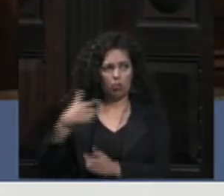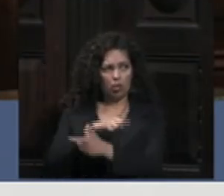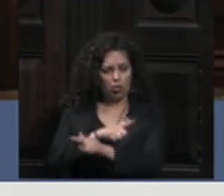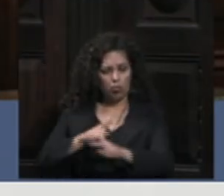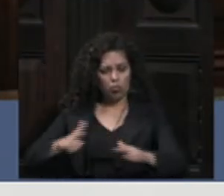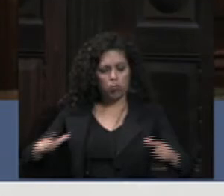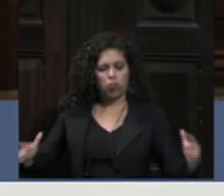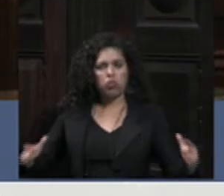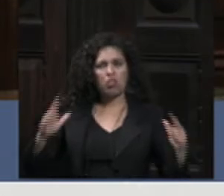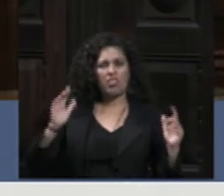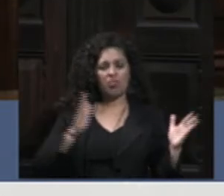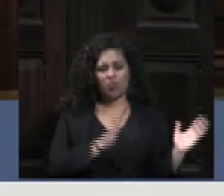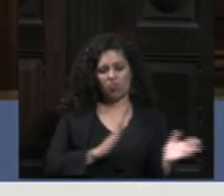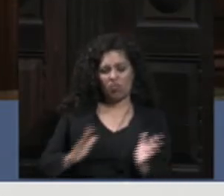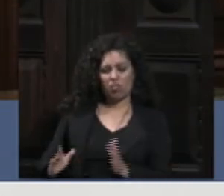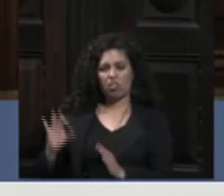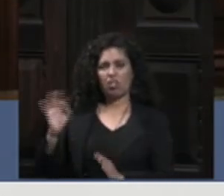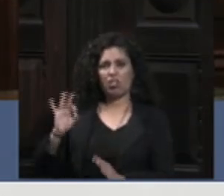de cursinhos